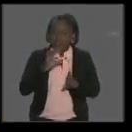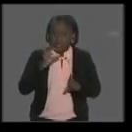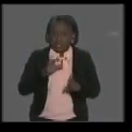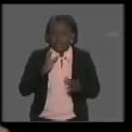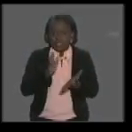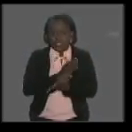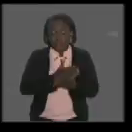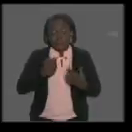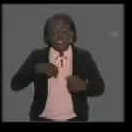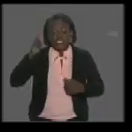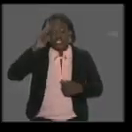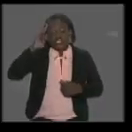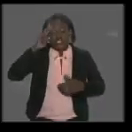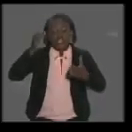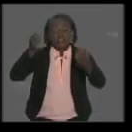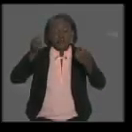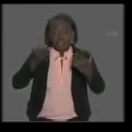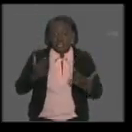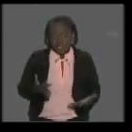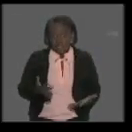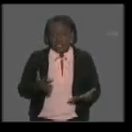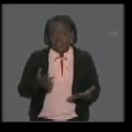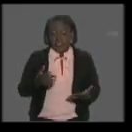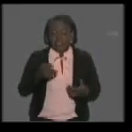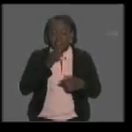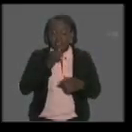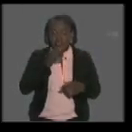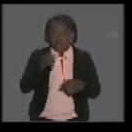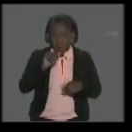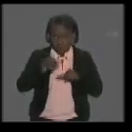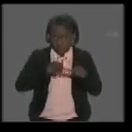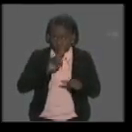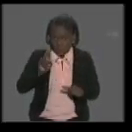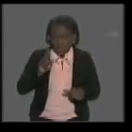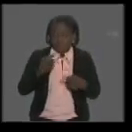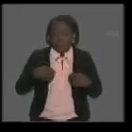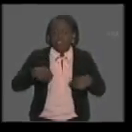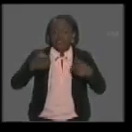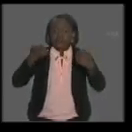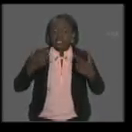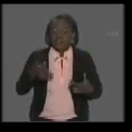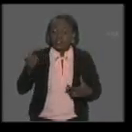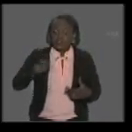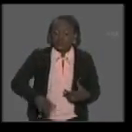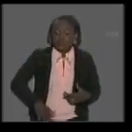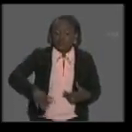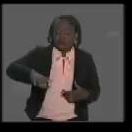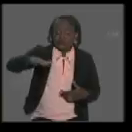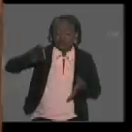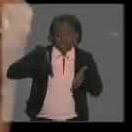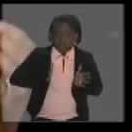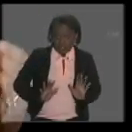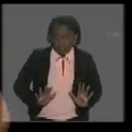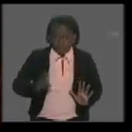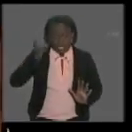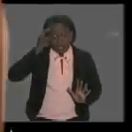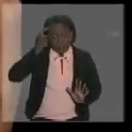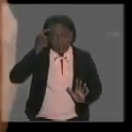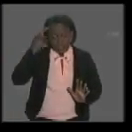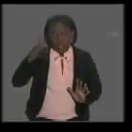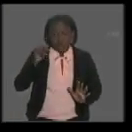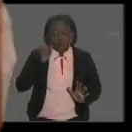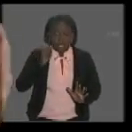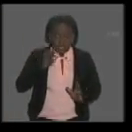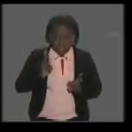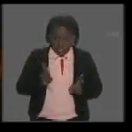pressão para um certo tipo de história, né? Para que eu mude seu nome, você tem que me dizer que você era garota, desde criança você nasceu, cabeça